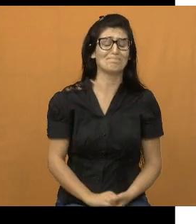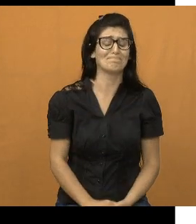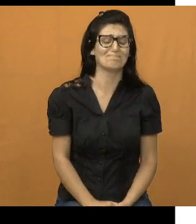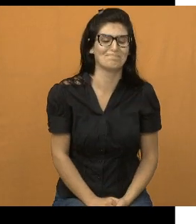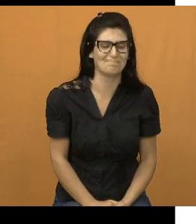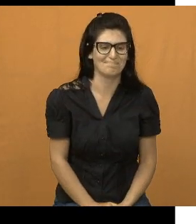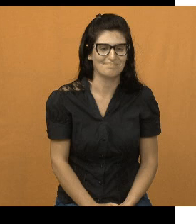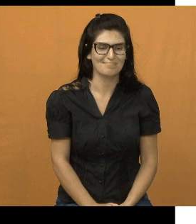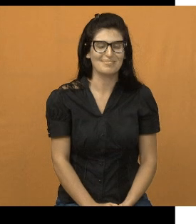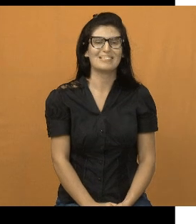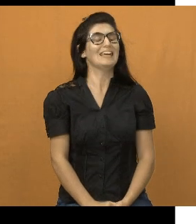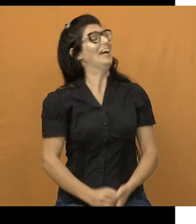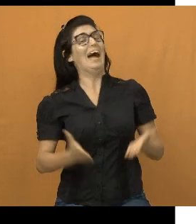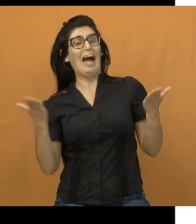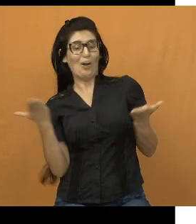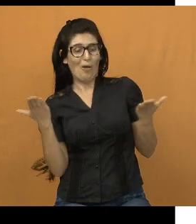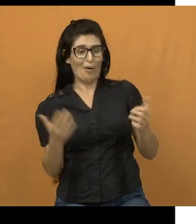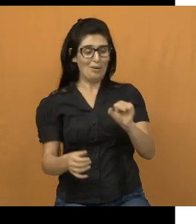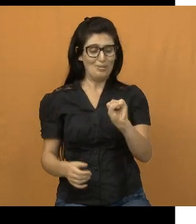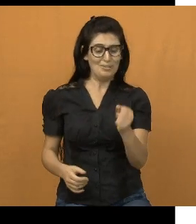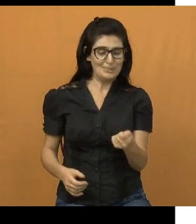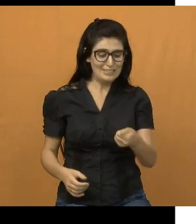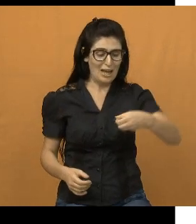Agora, falando um pouquinho sobre o SAMU.